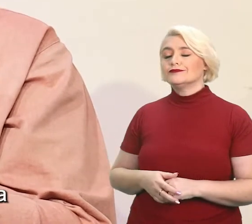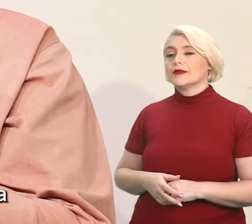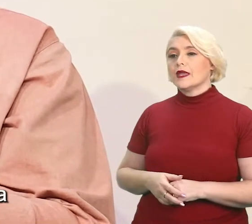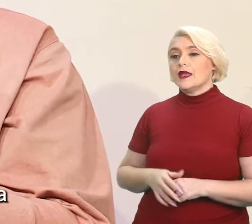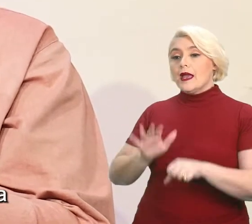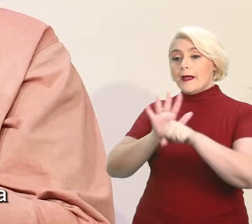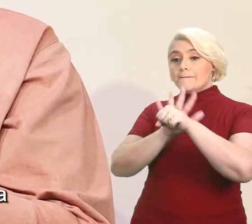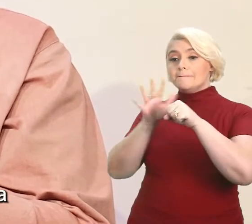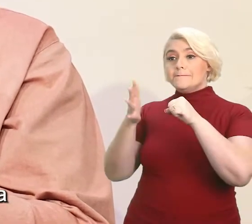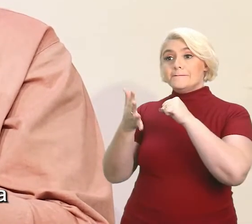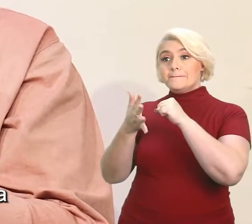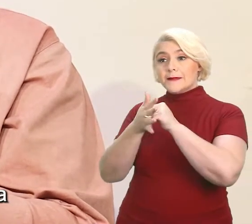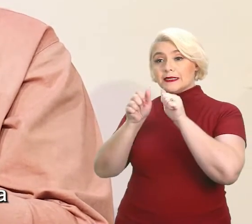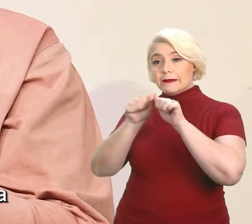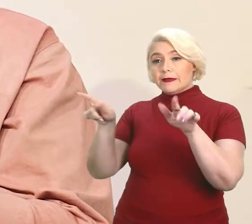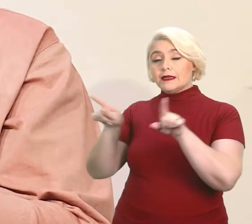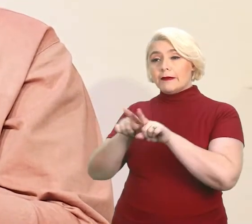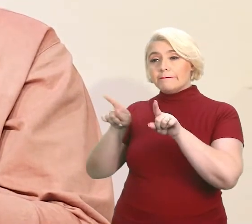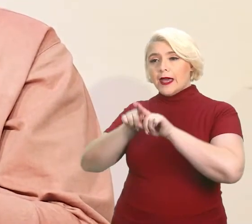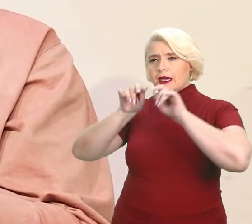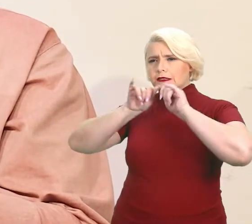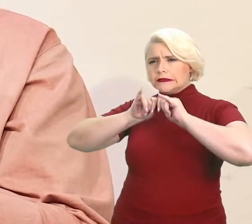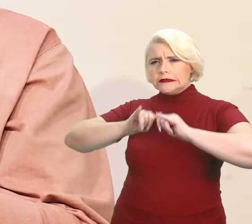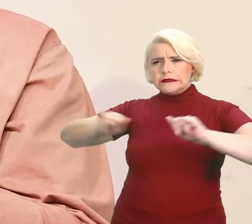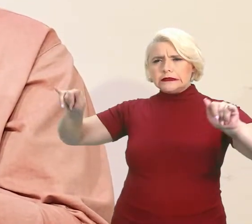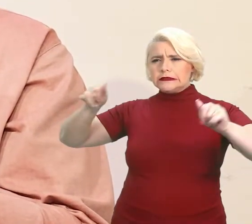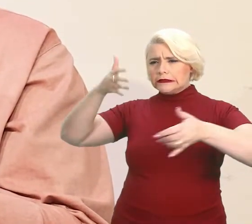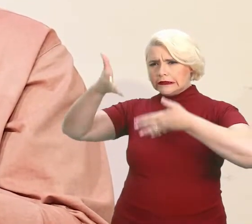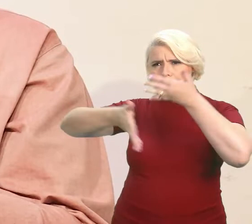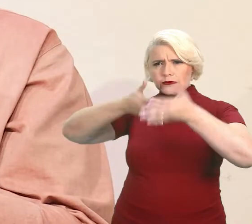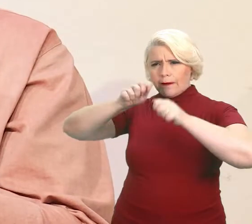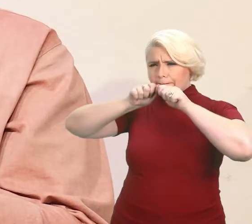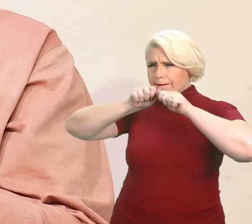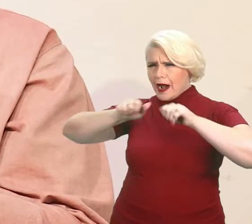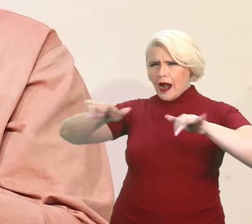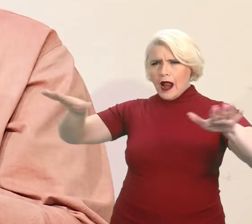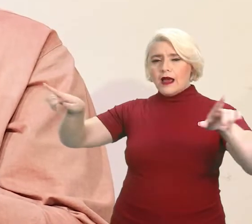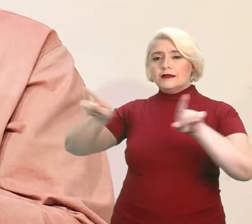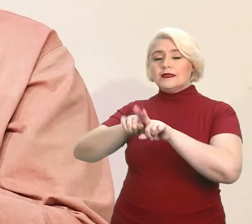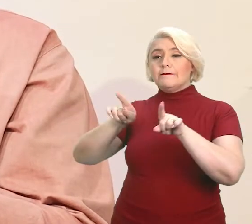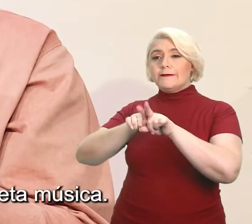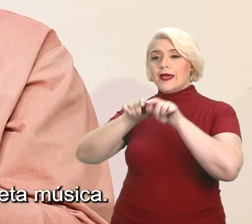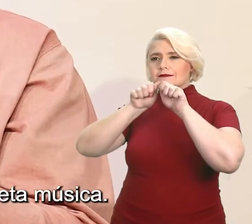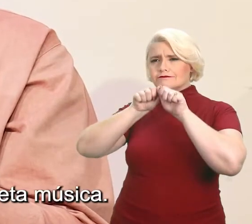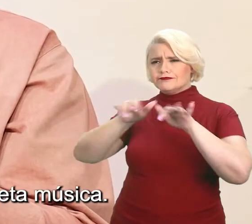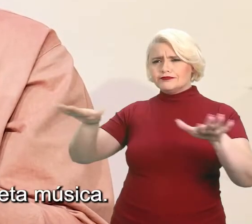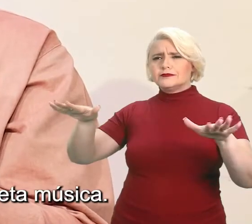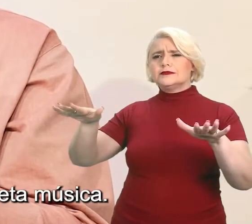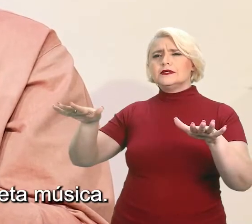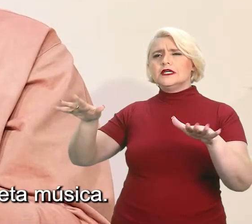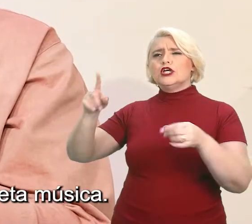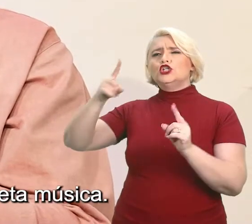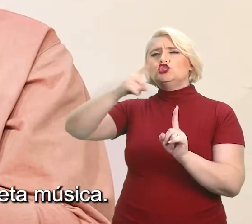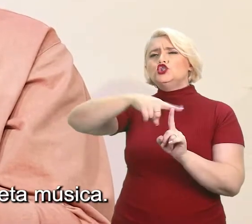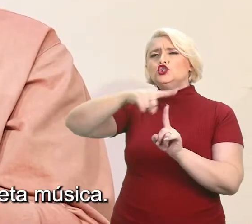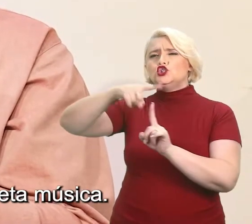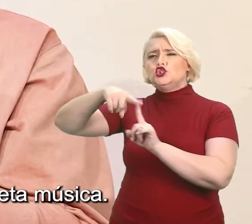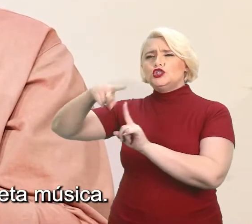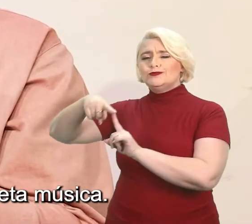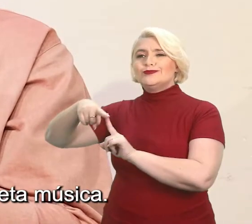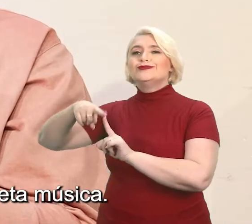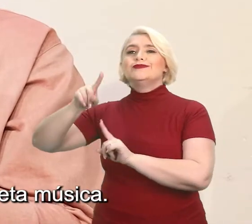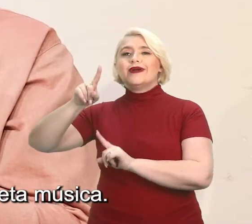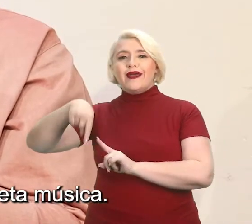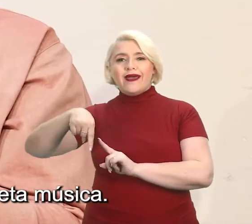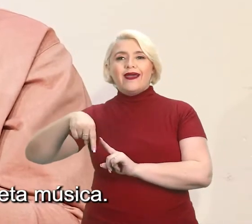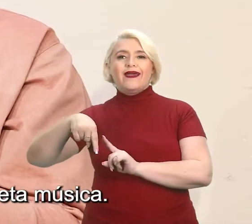a pandemia também difundiu muito a língua de sinais e difundiu a língua de sinais numa modalidade que é a modalidade